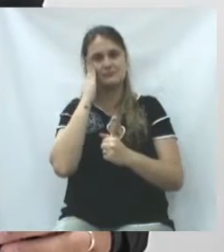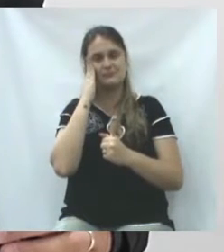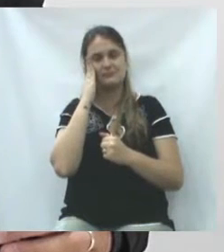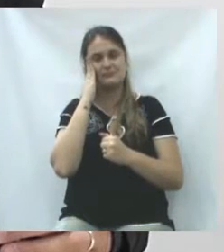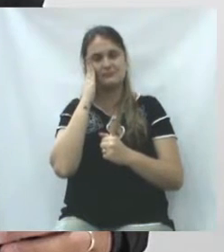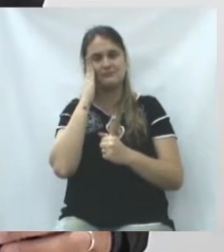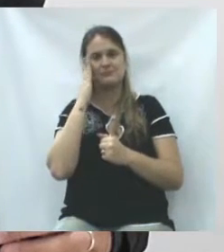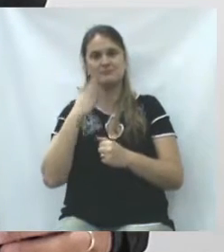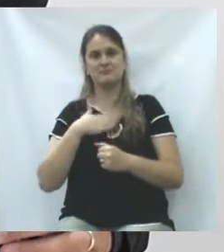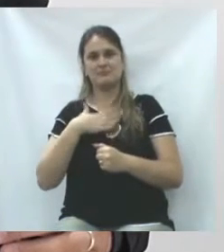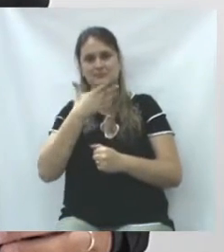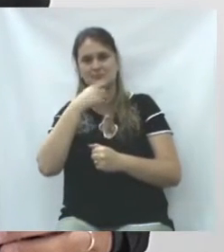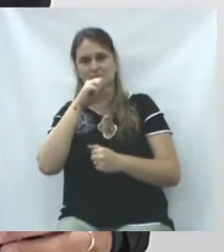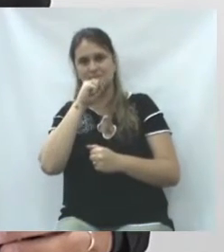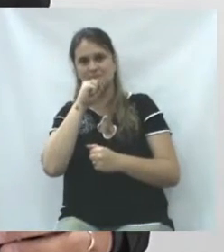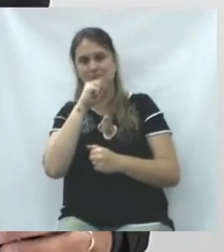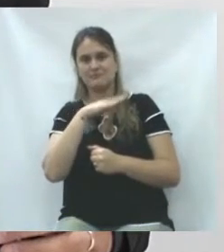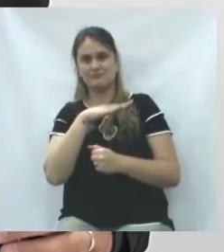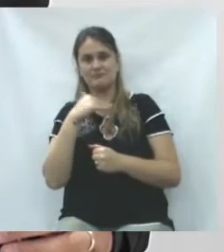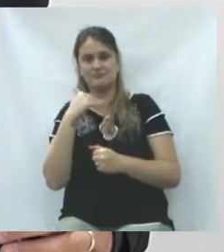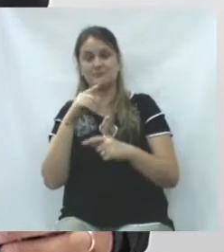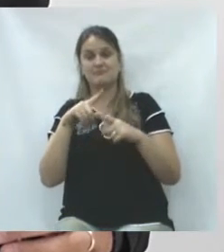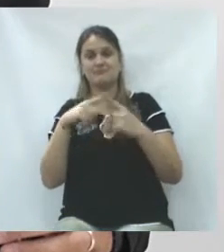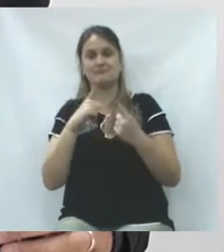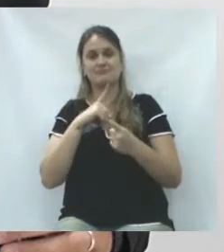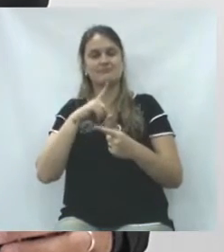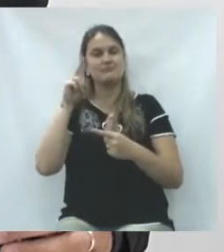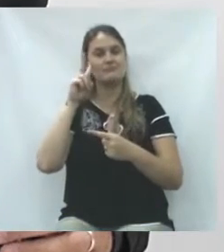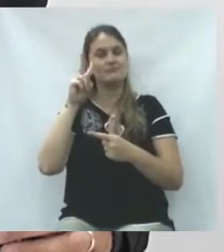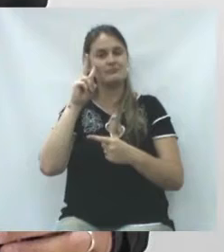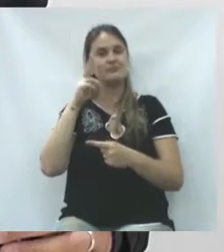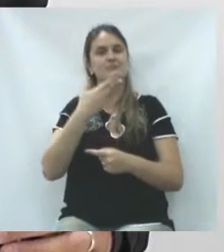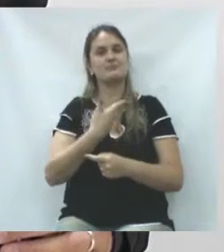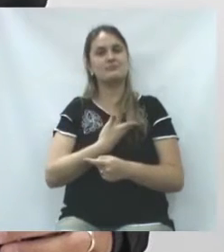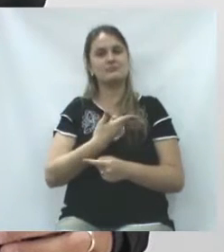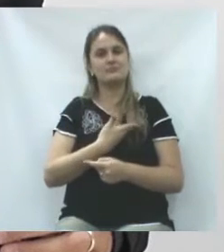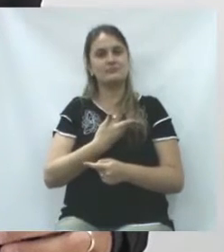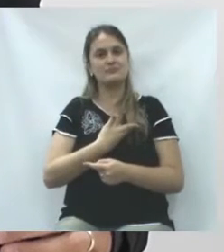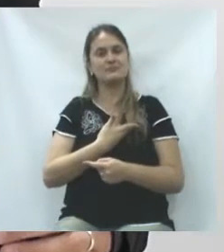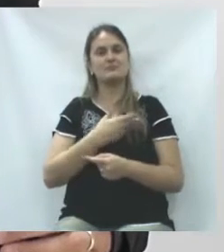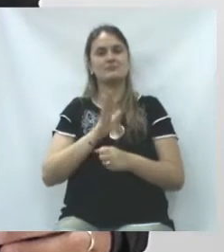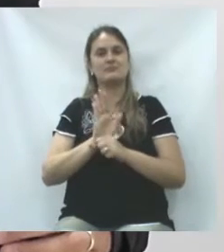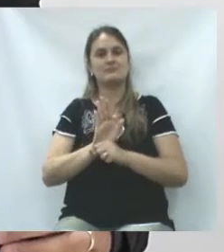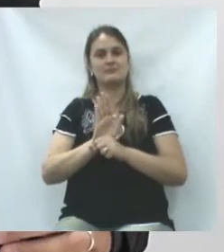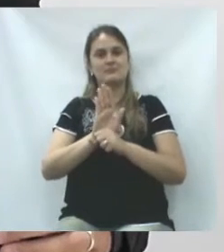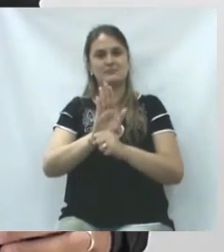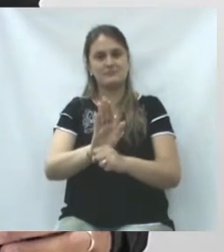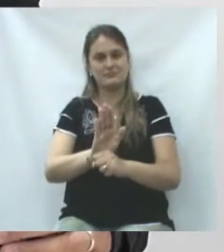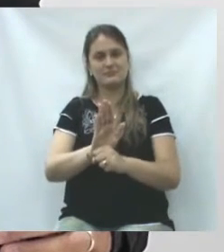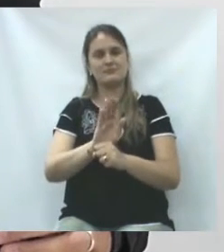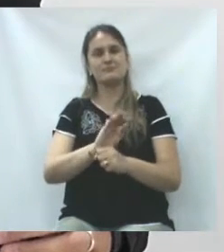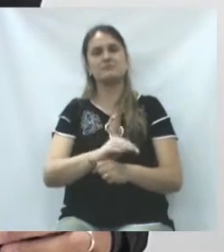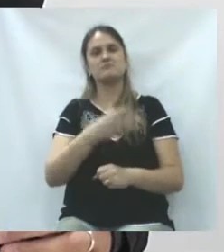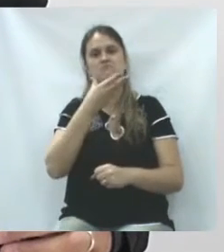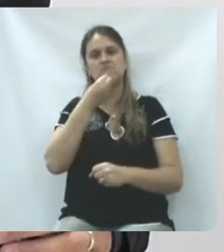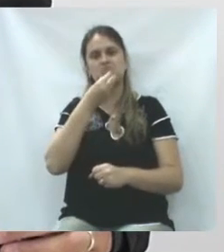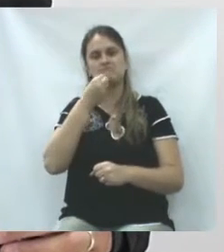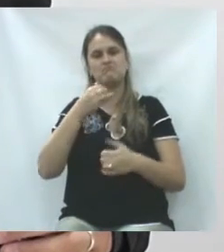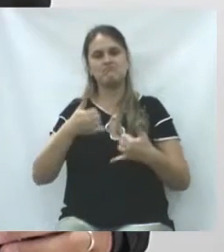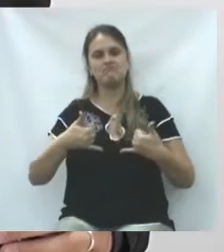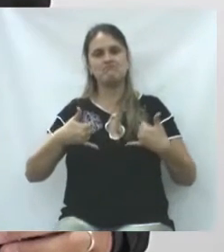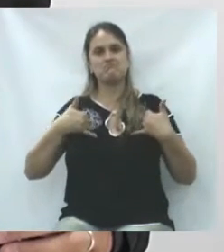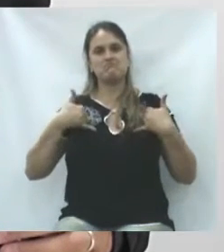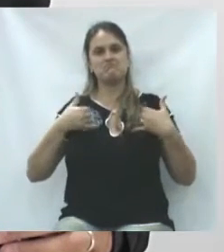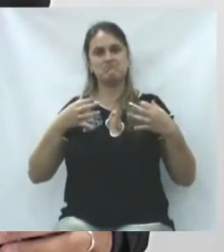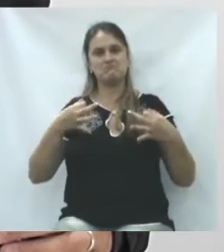um legado de amizade, de ajuda, um homem honrado,